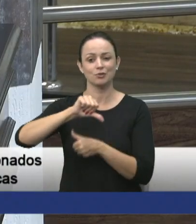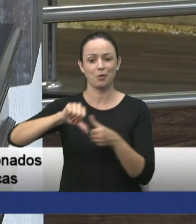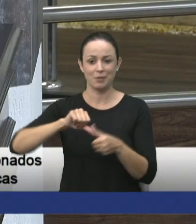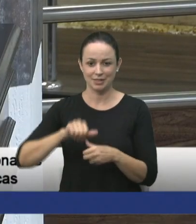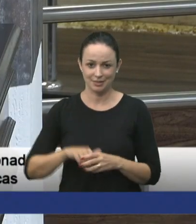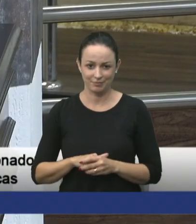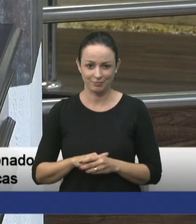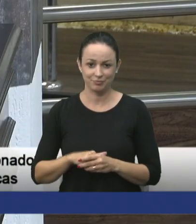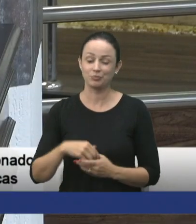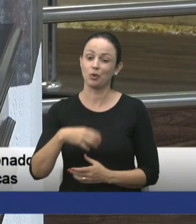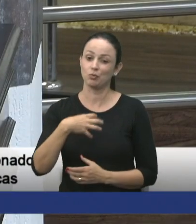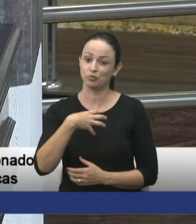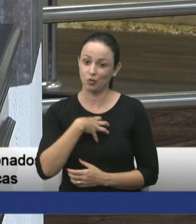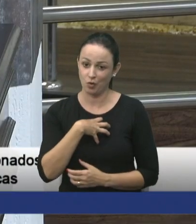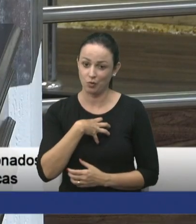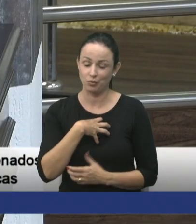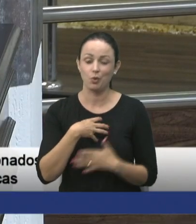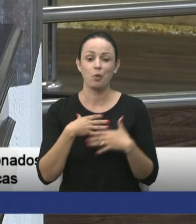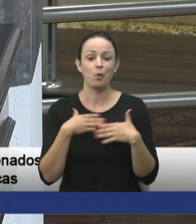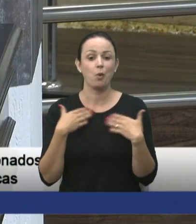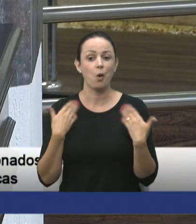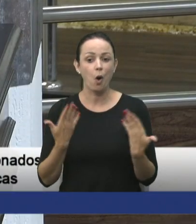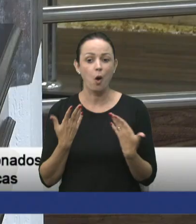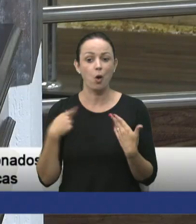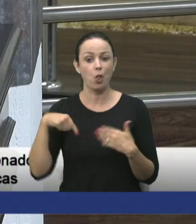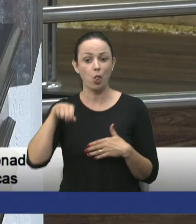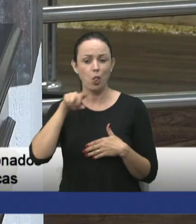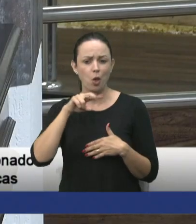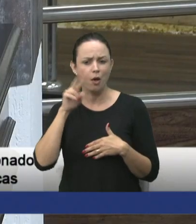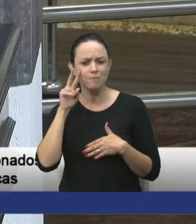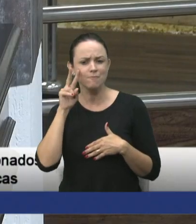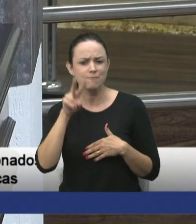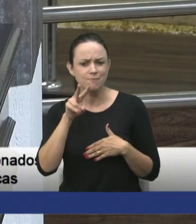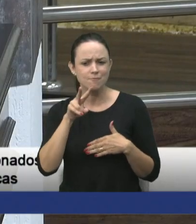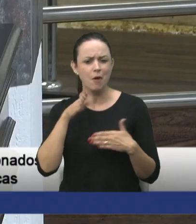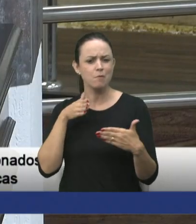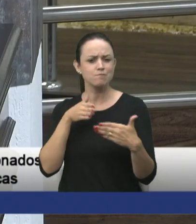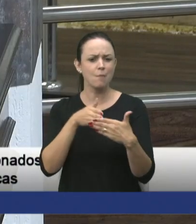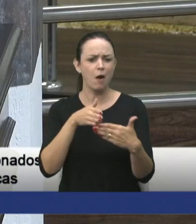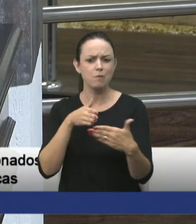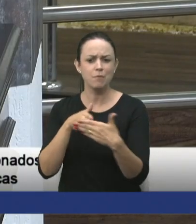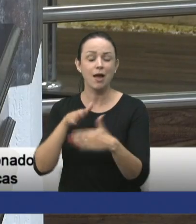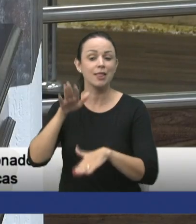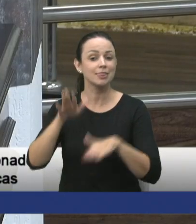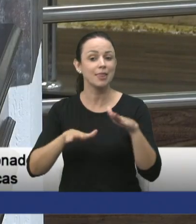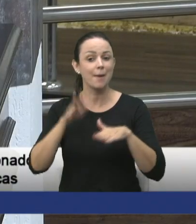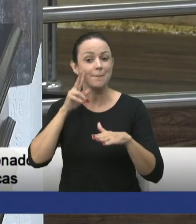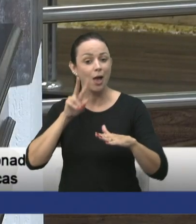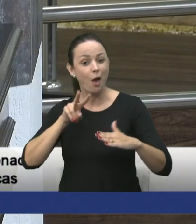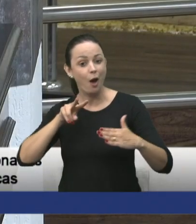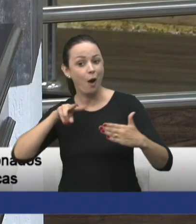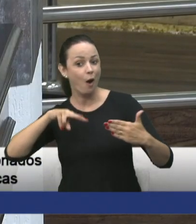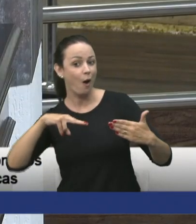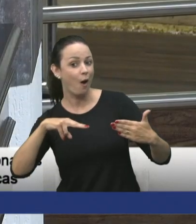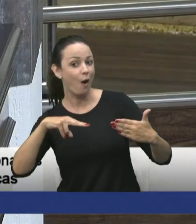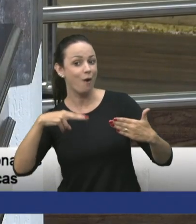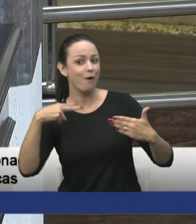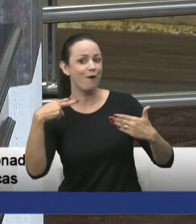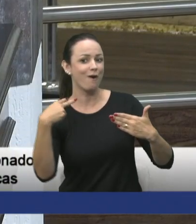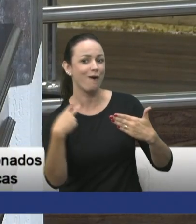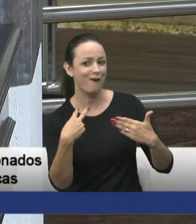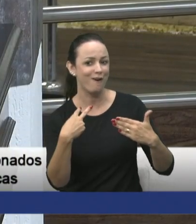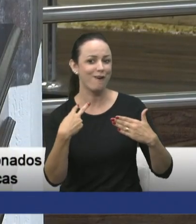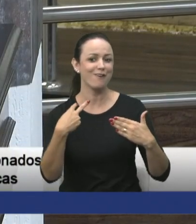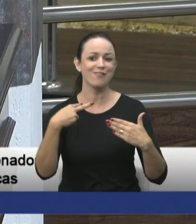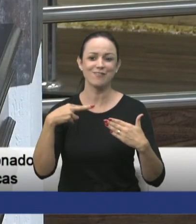A forma como encaramos os obstáculos dependerá do ângulo pelo qual o enxergamos.